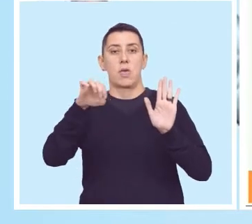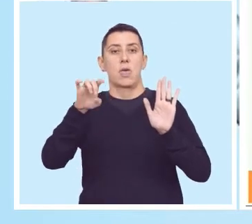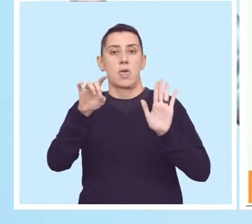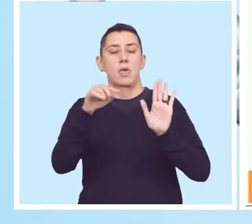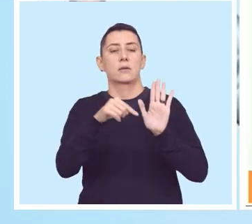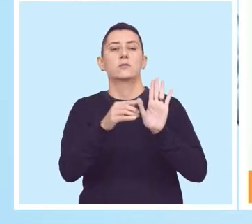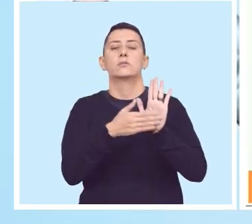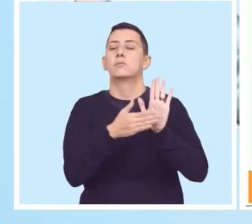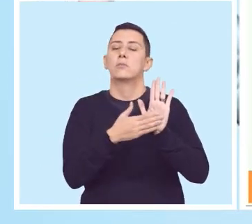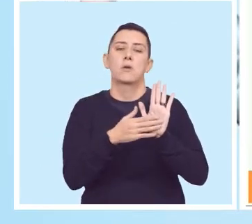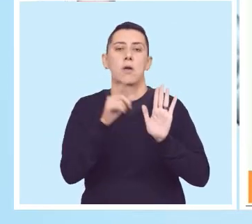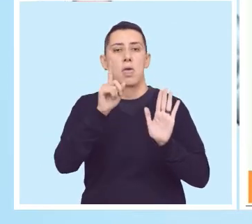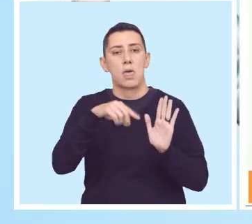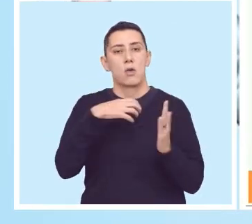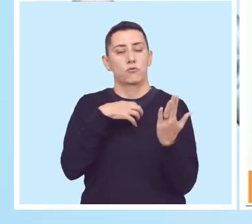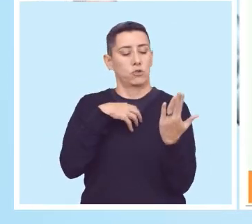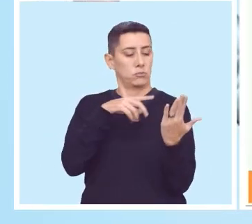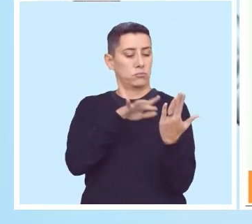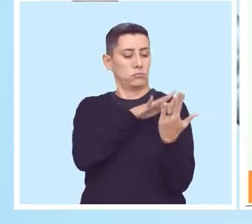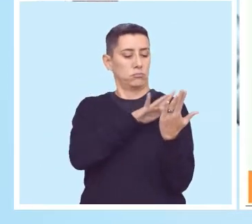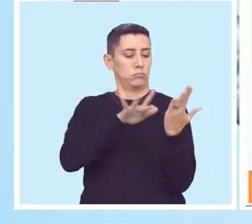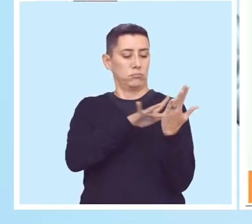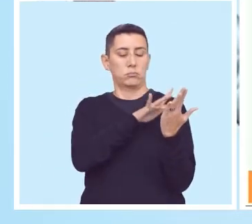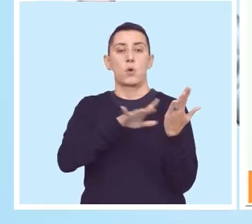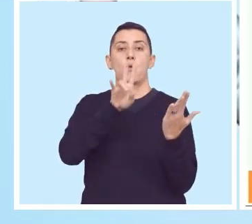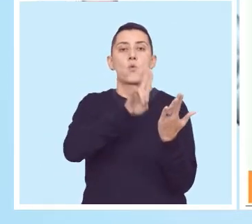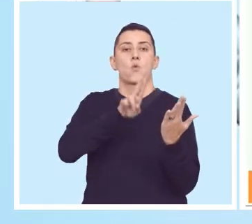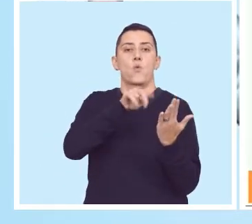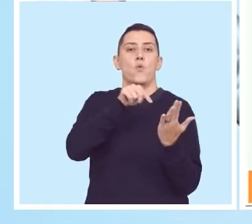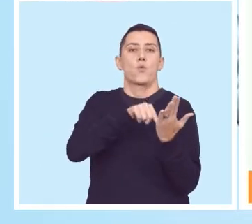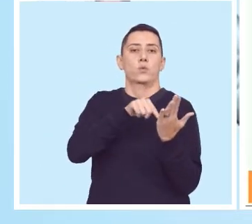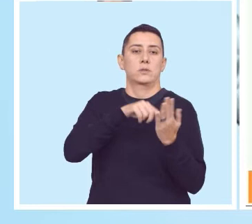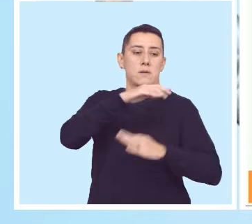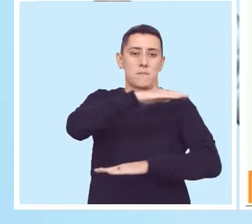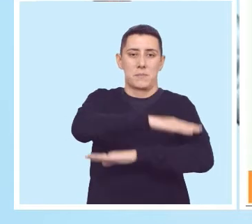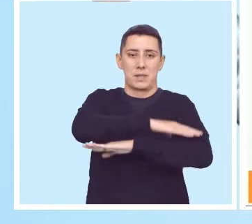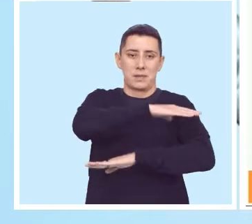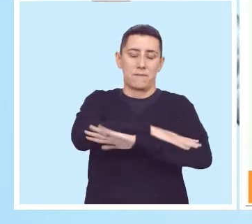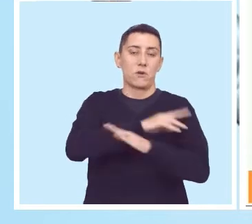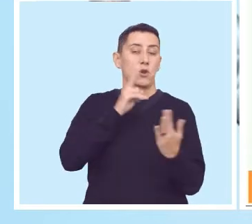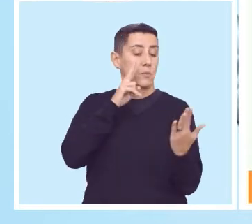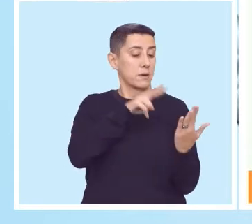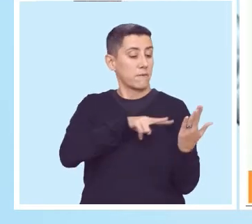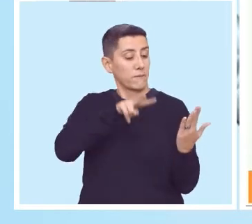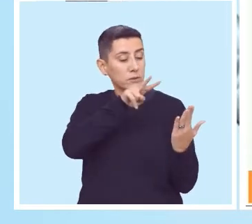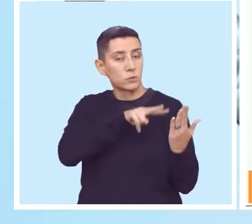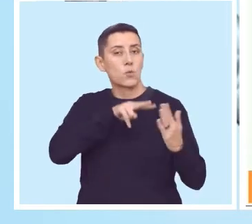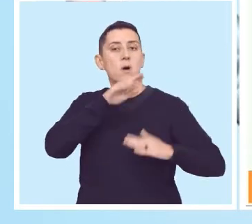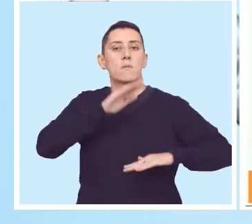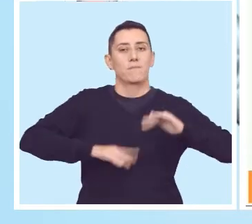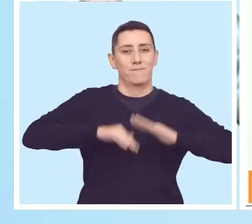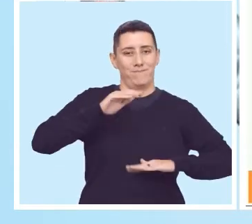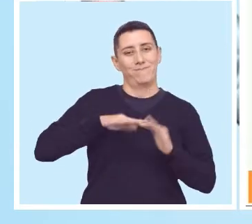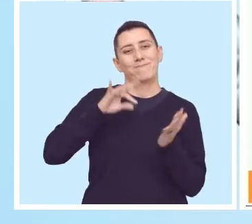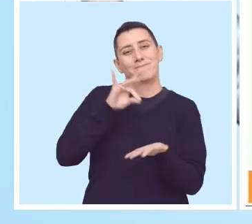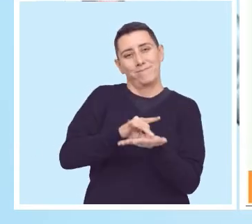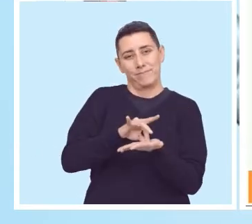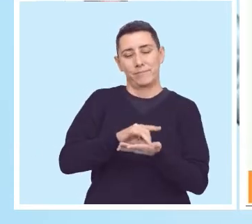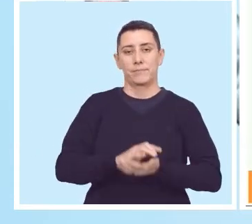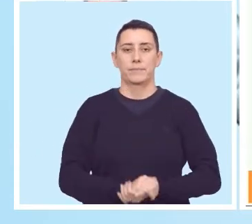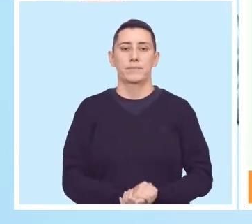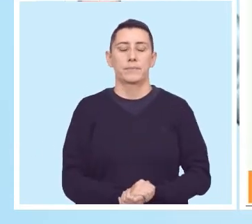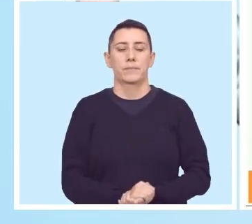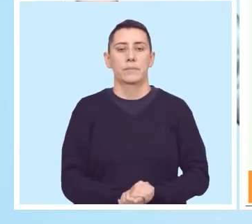ele consegue utilizar os serviços oferecidos pela plataforma de forma visual, de forma prática.